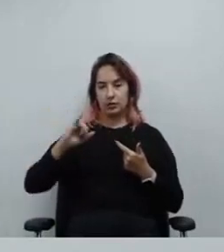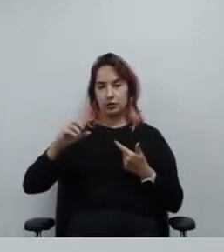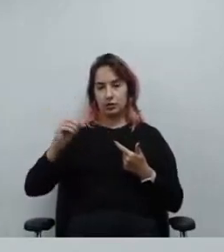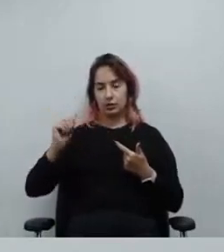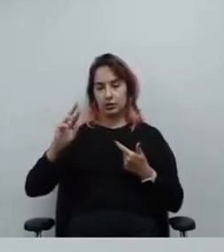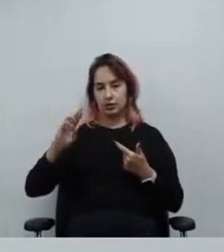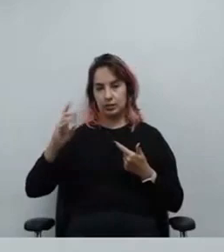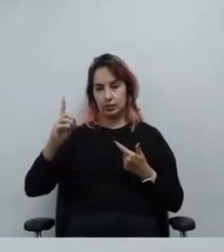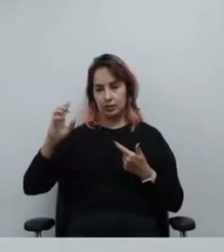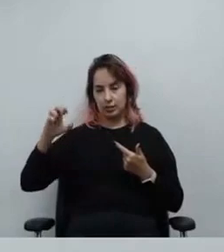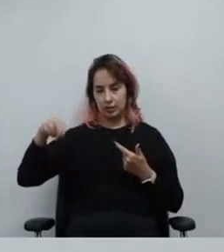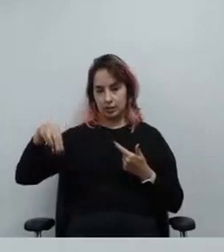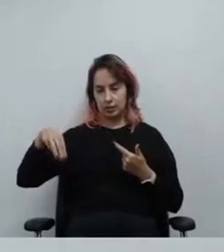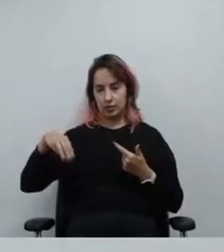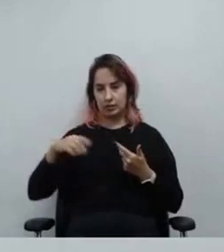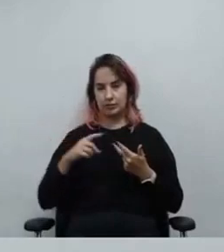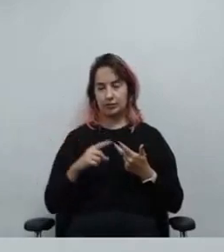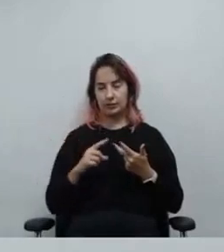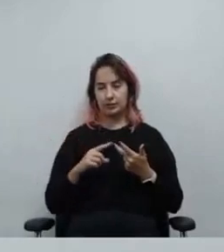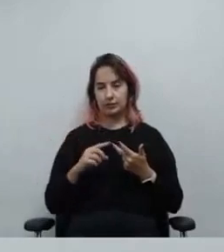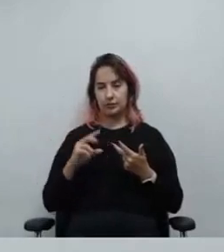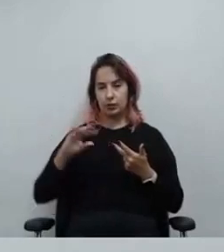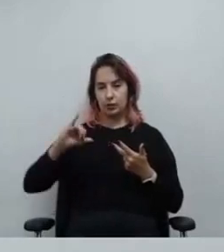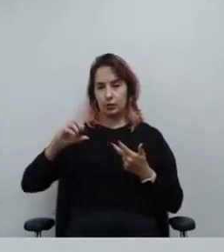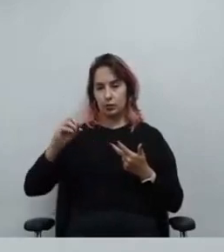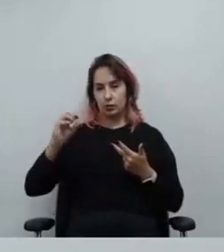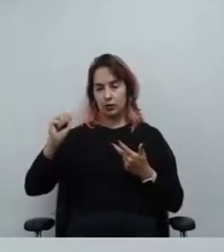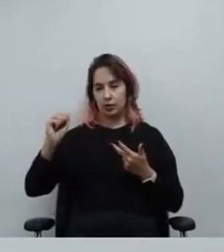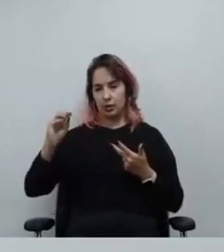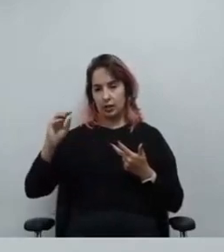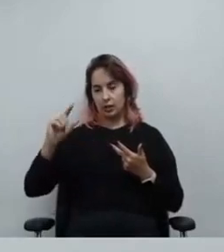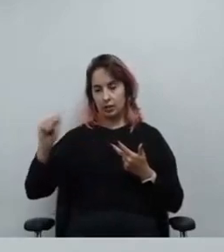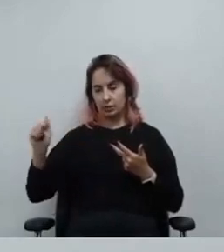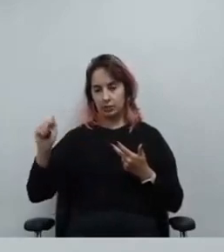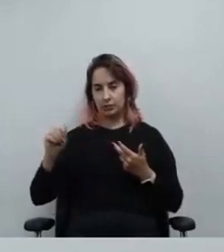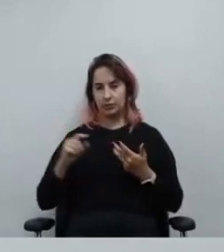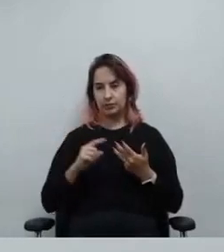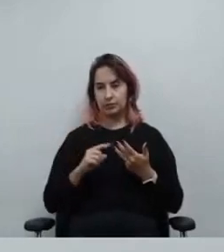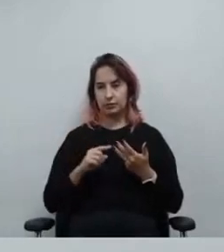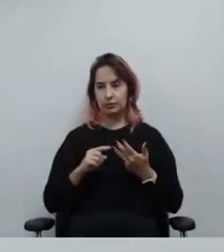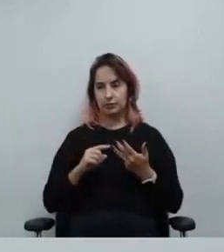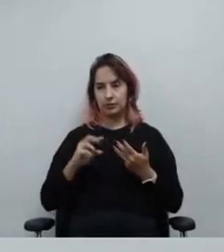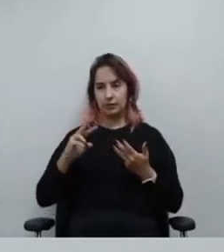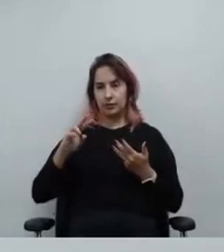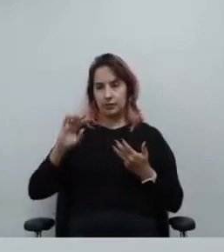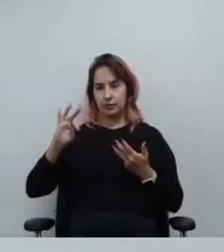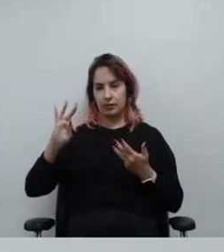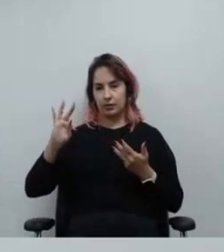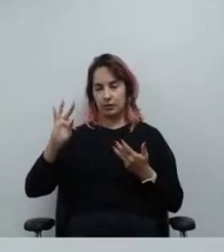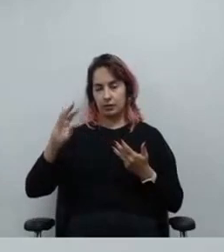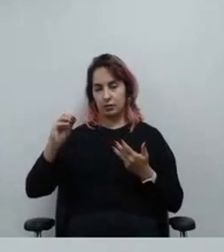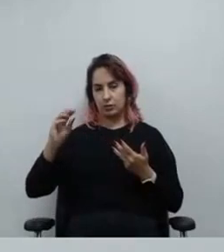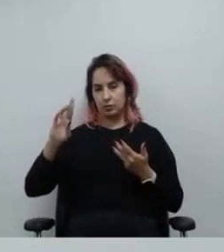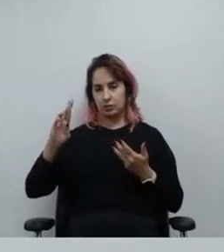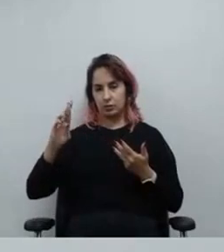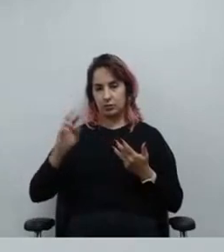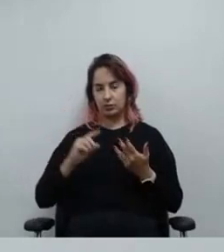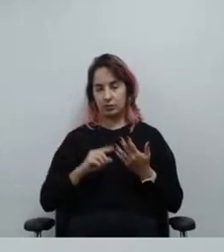Jarden Markel de Aquino Ribeiro, João Pedro Rodrigues Nascimento, Victor Santos da